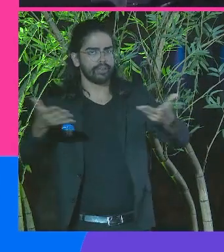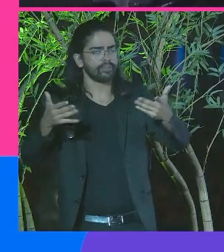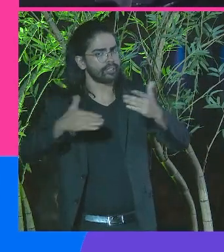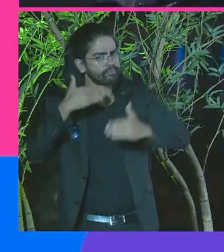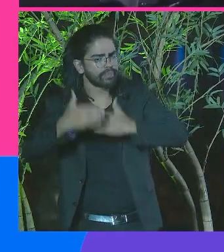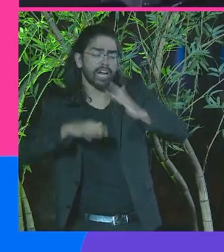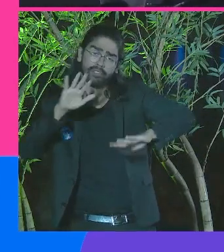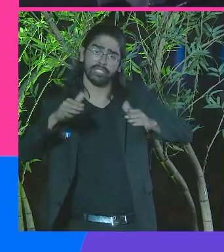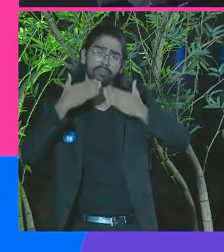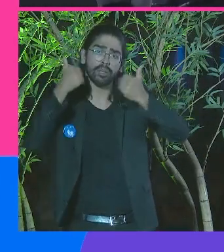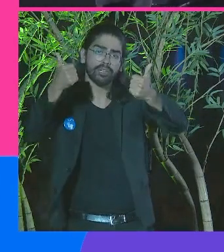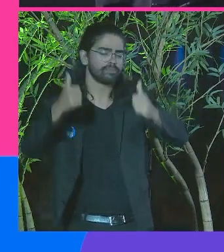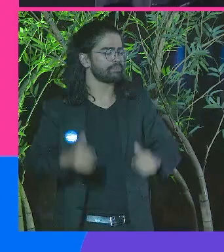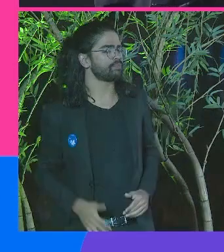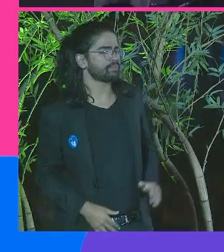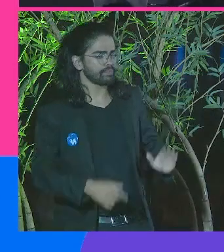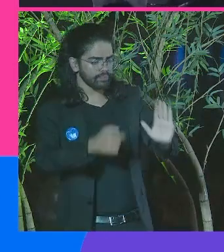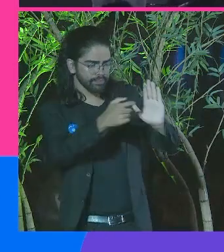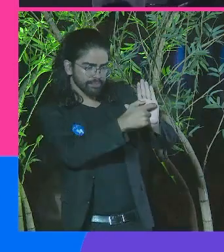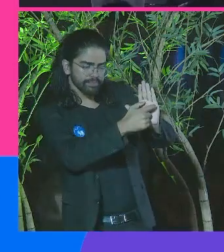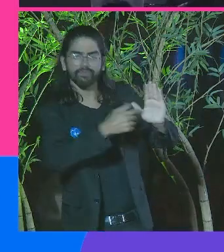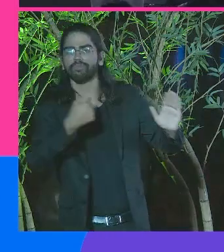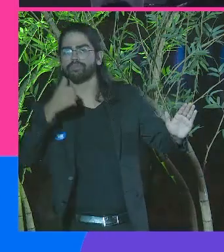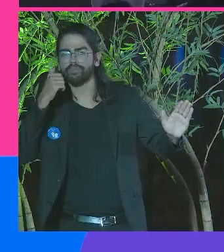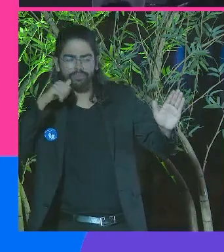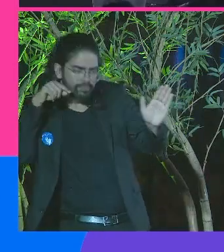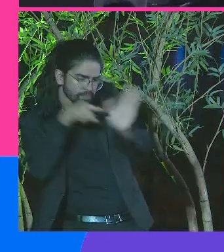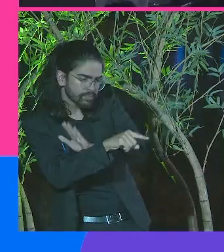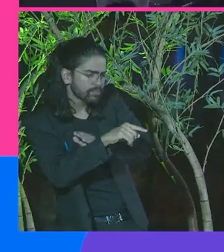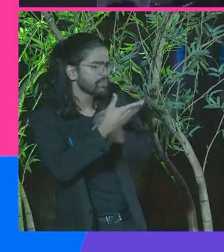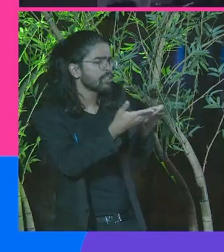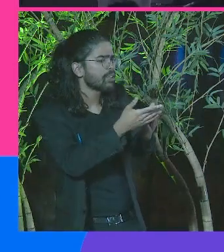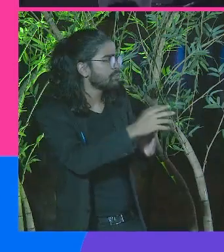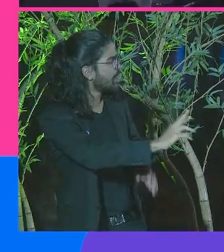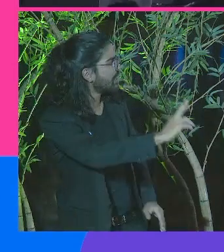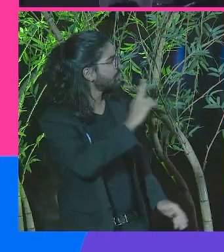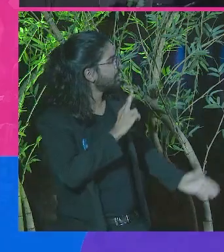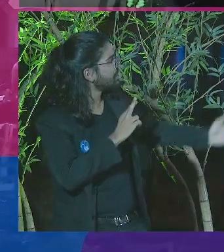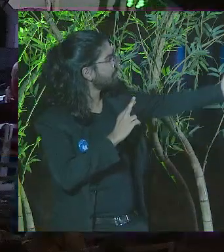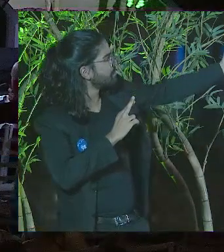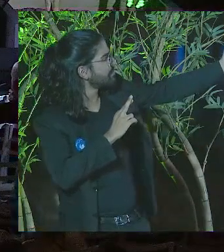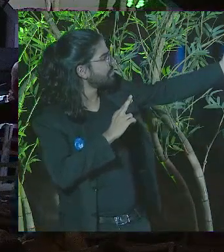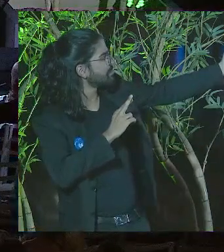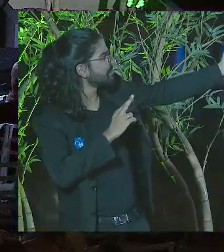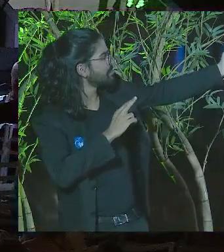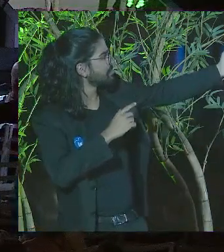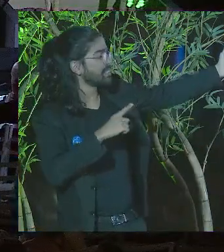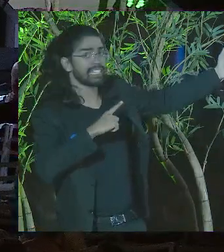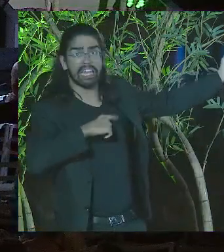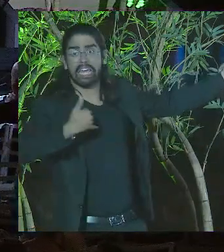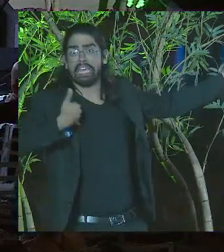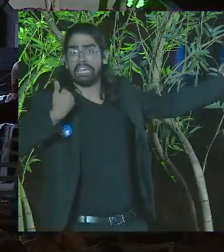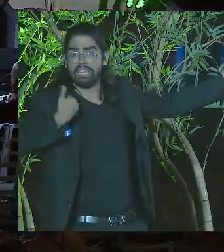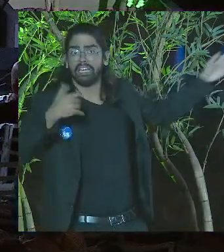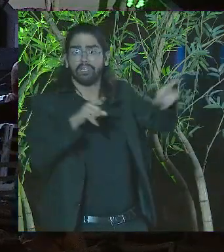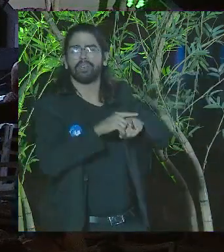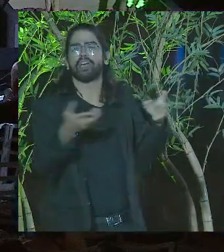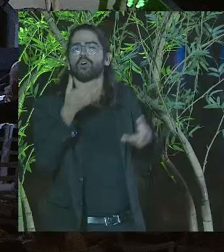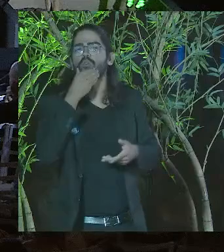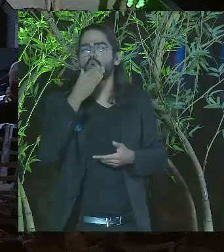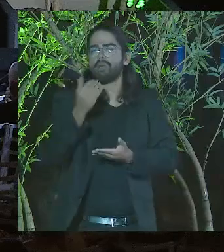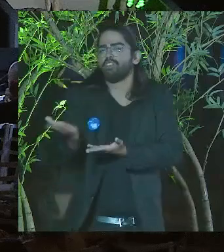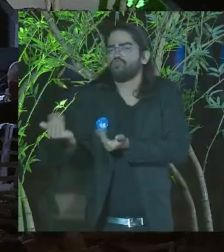tecnologias, às vezes vai mudar. E aí, a resposta foi essa aqui. Tem até o etarismo, porque agora é até mais